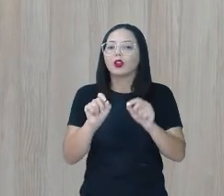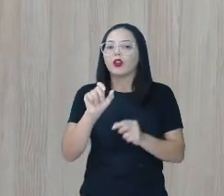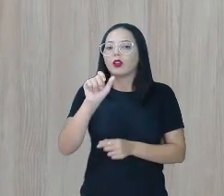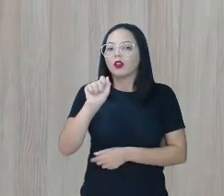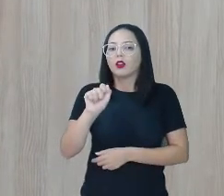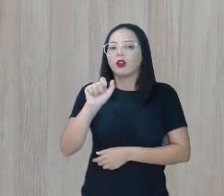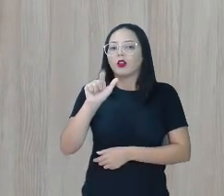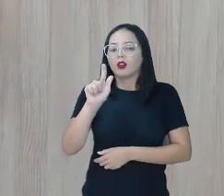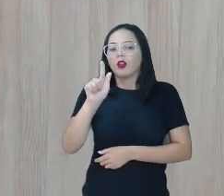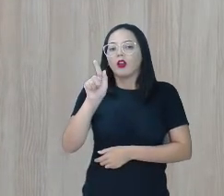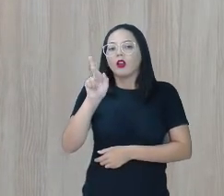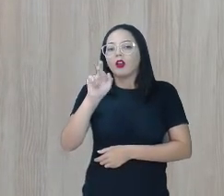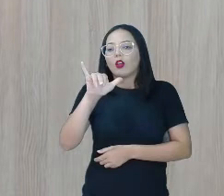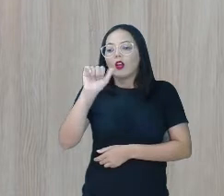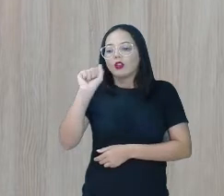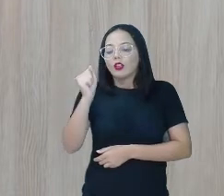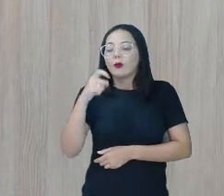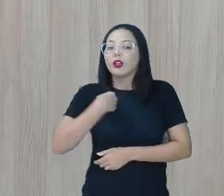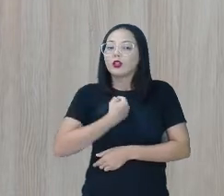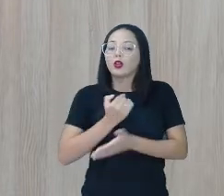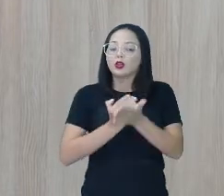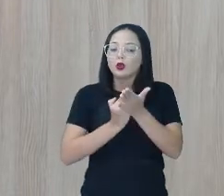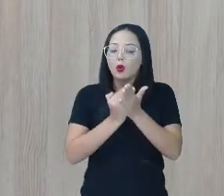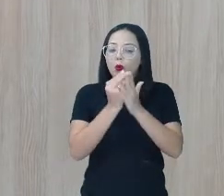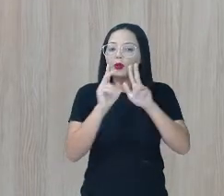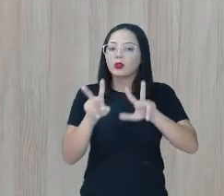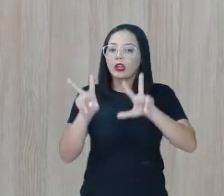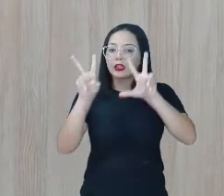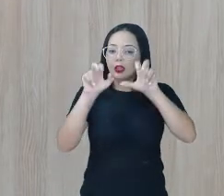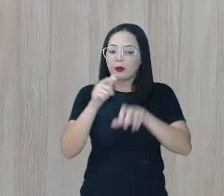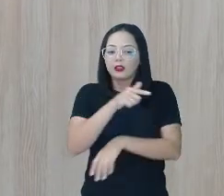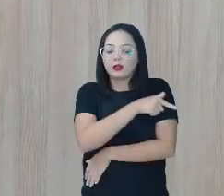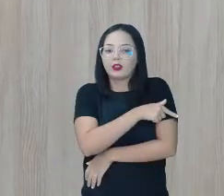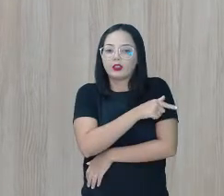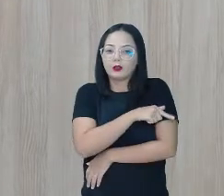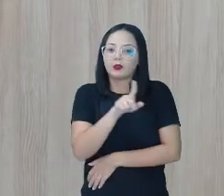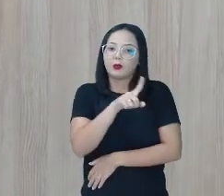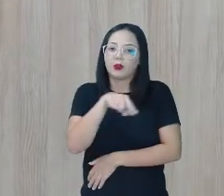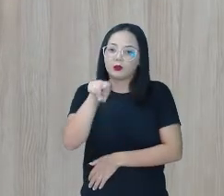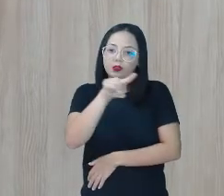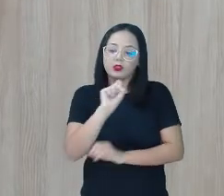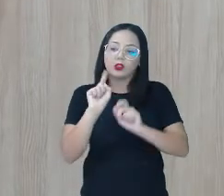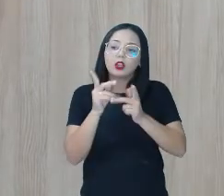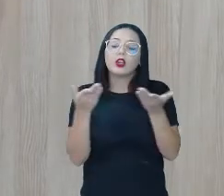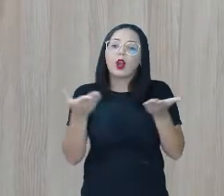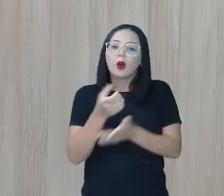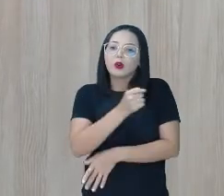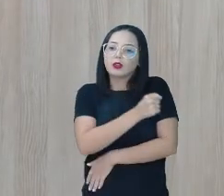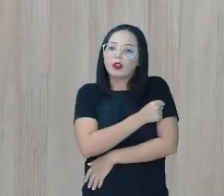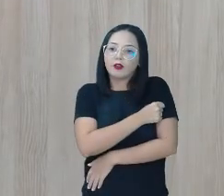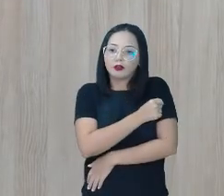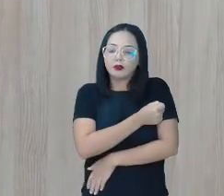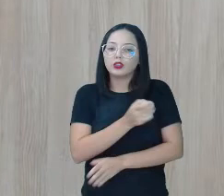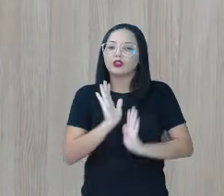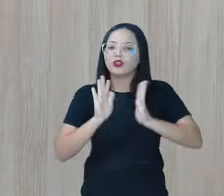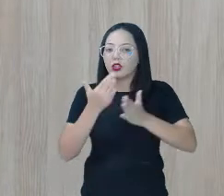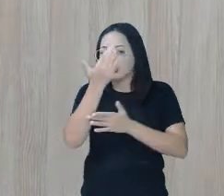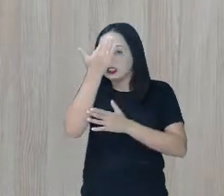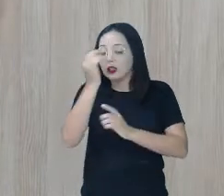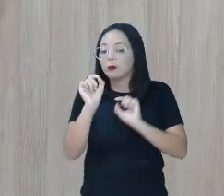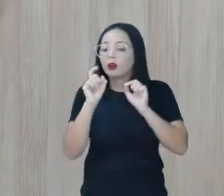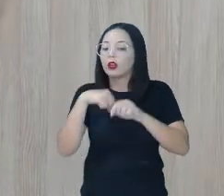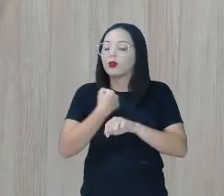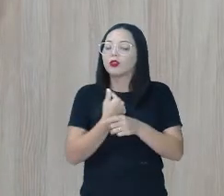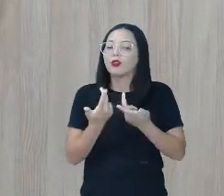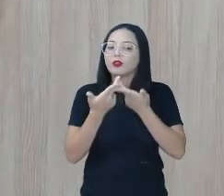gente introduziu essa temática aí no 7º ano para você, certo? E você agora no 8º ano sabe que quando a gente